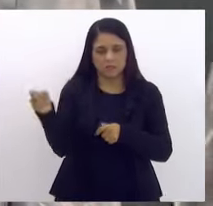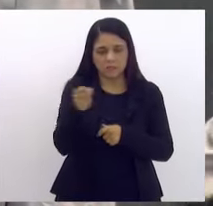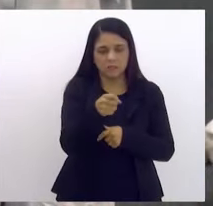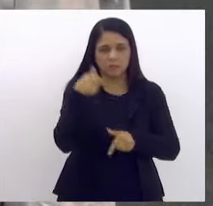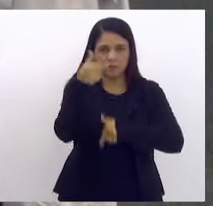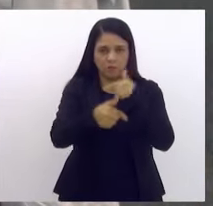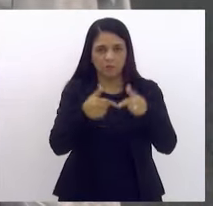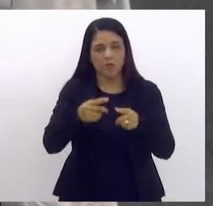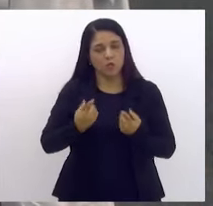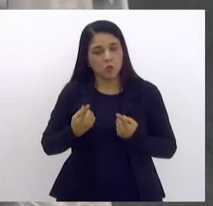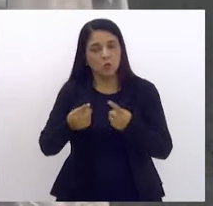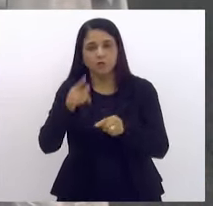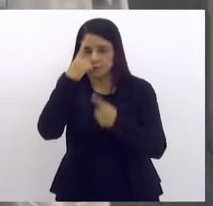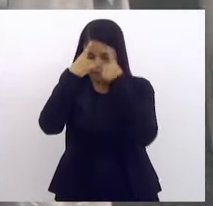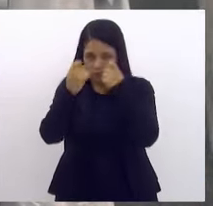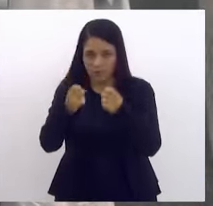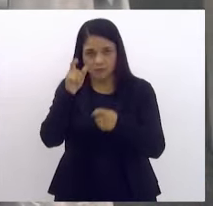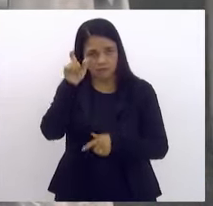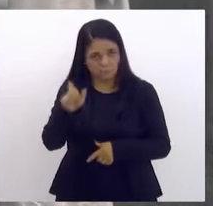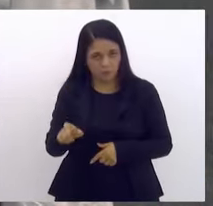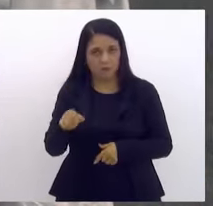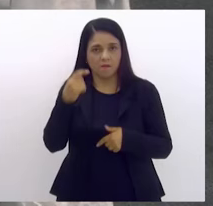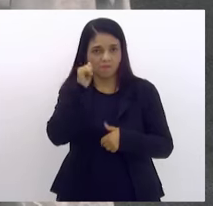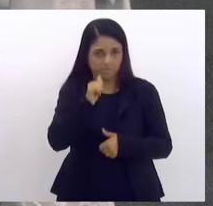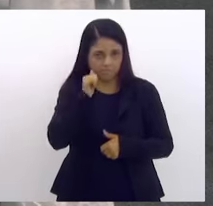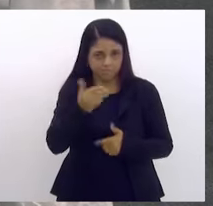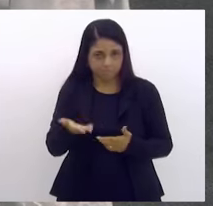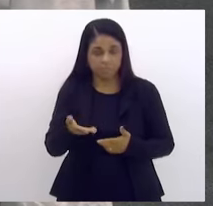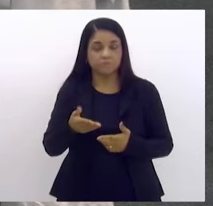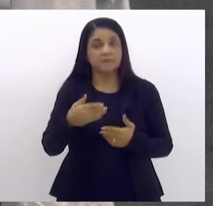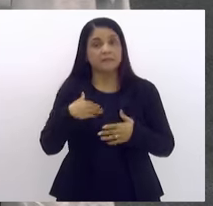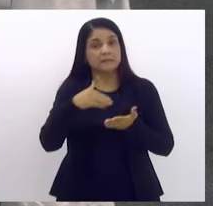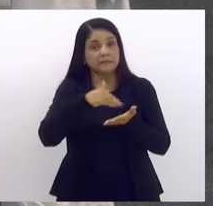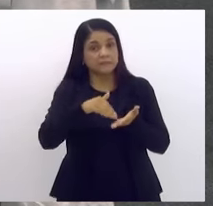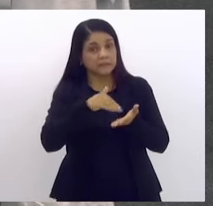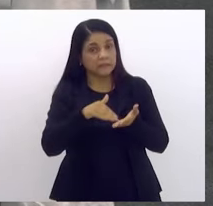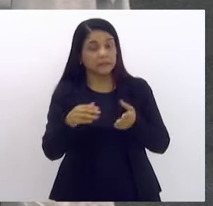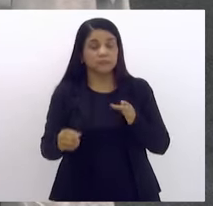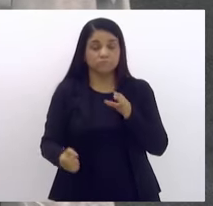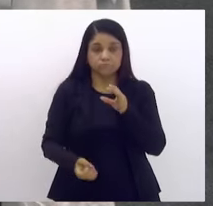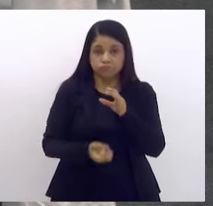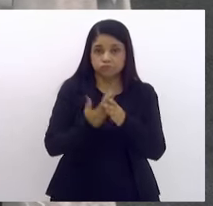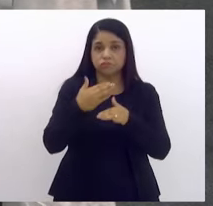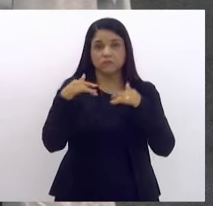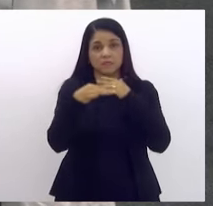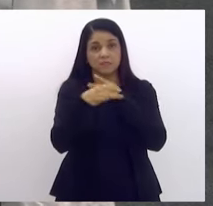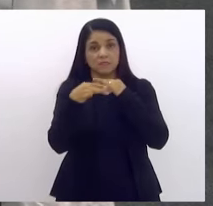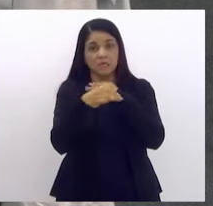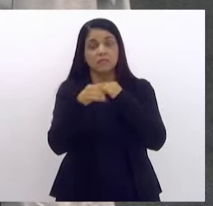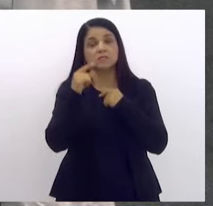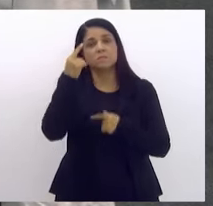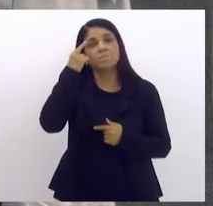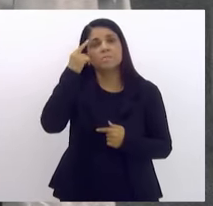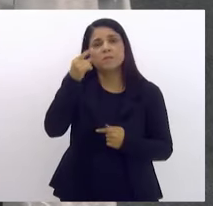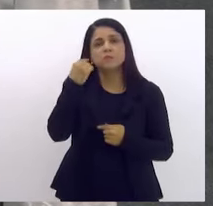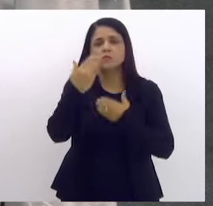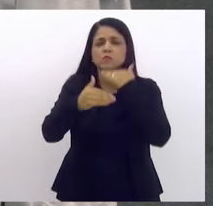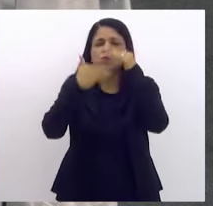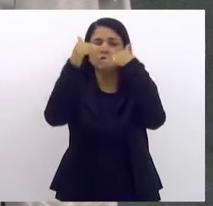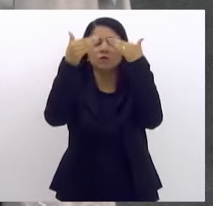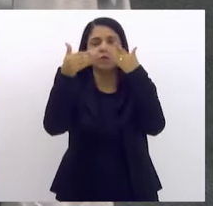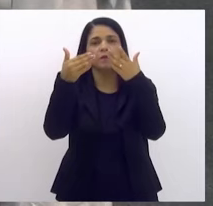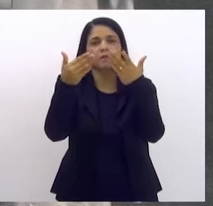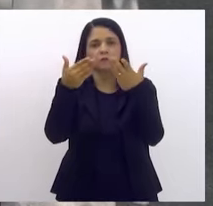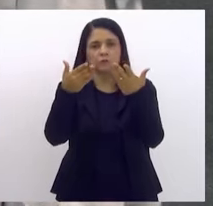combate à violência. A gente quer também uma Secretaria das Cidades, que pense o desenvolvimento